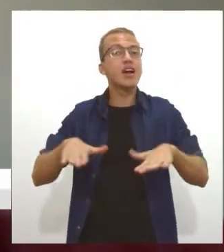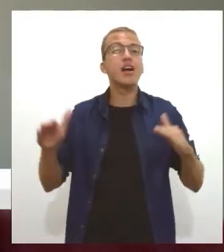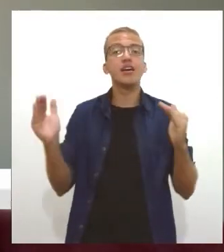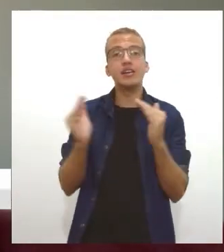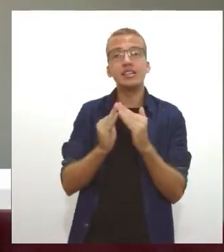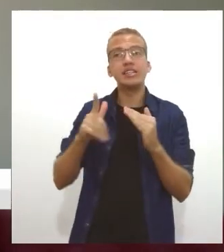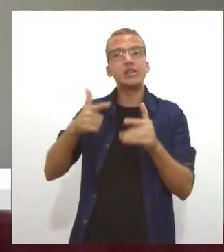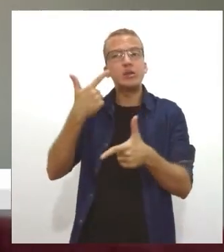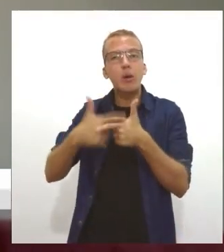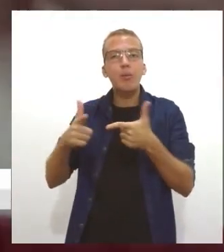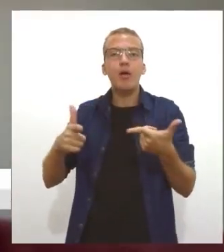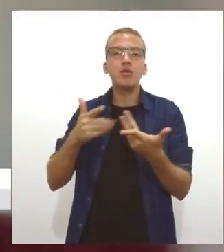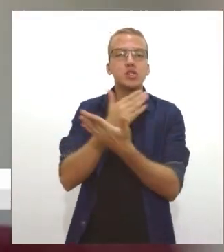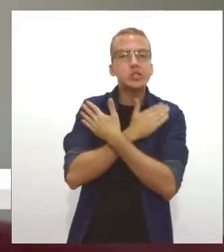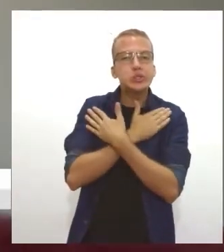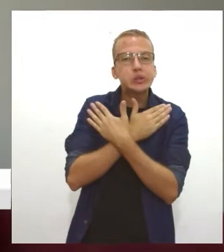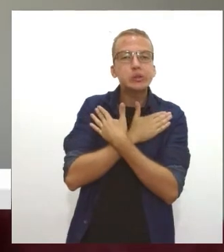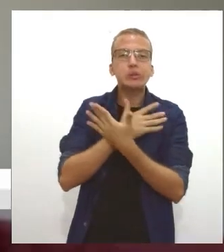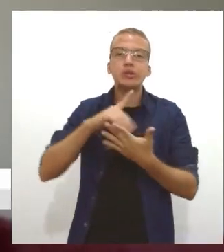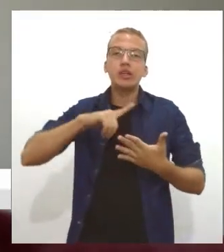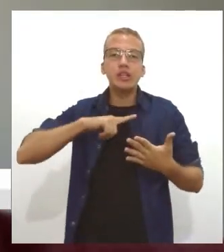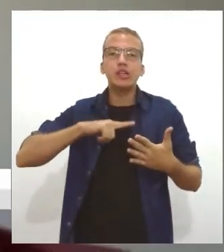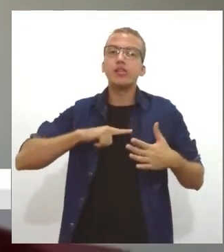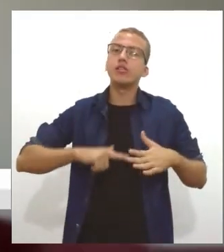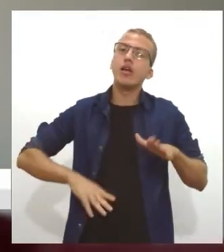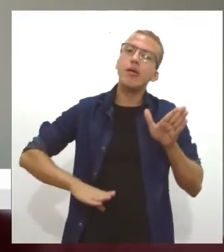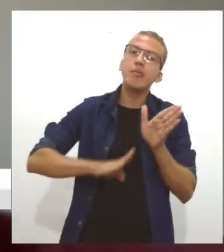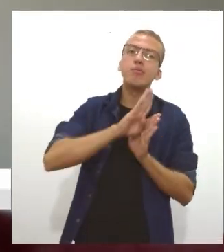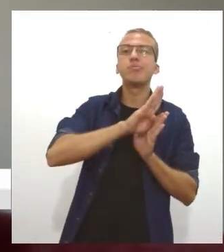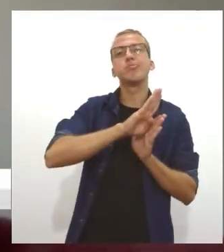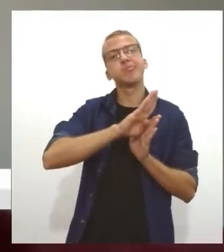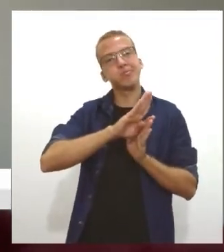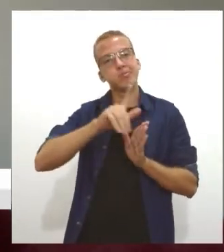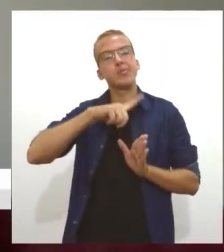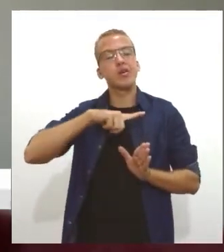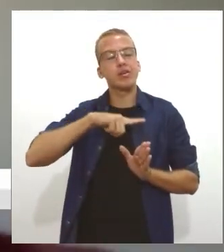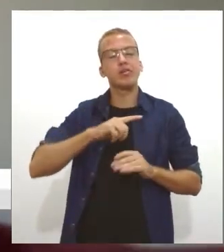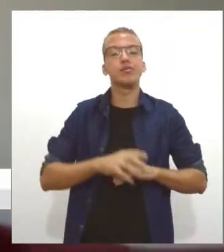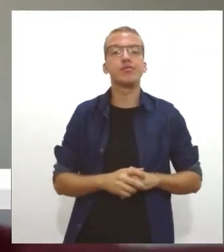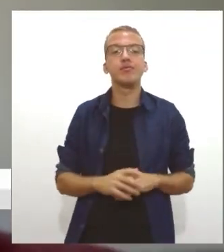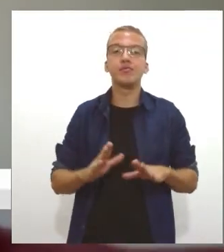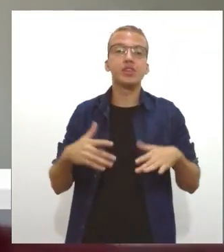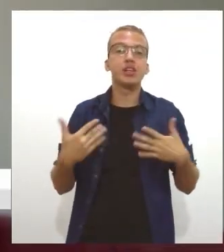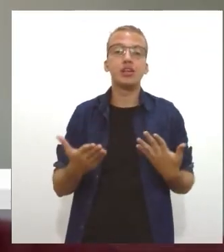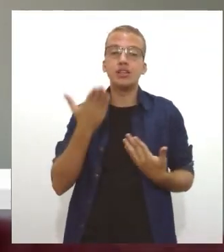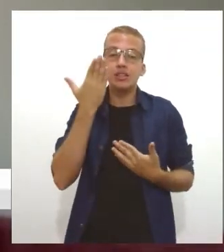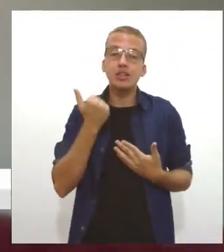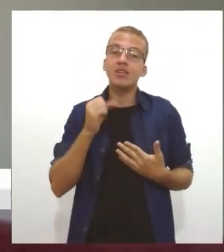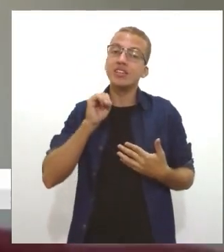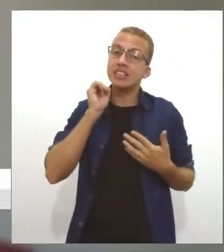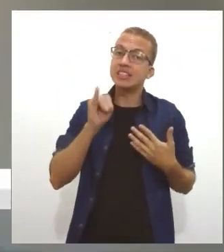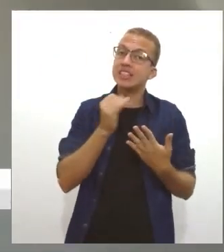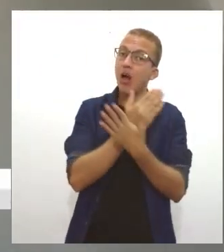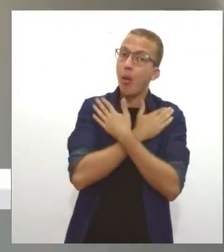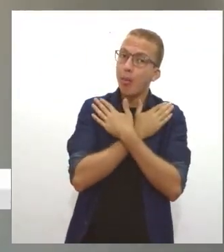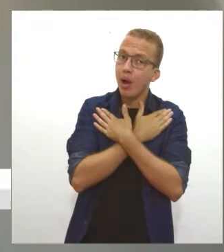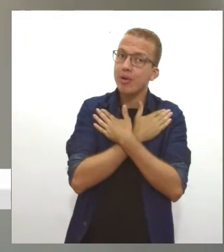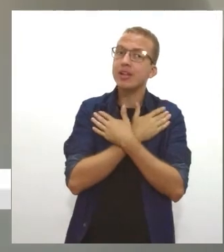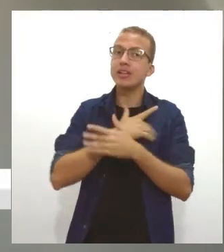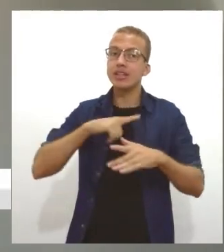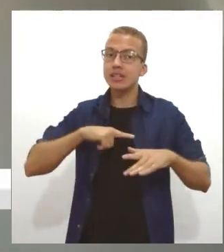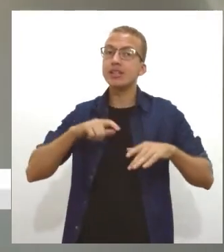índice de desemprego subiu absurdamente. Então, a gente sabe que quando o desemprego aumenta, a violência aumenta